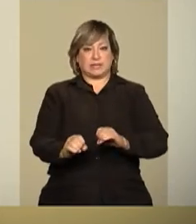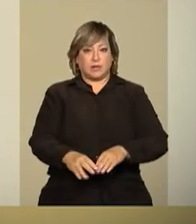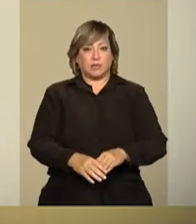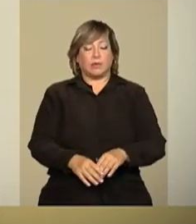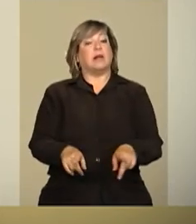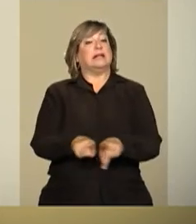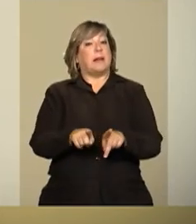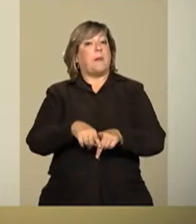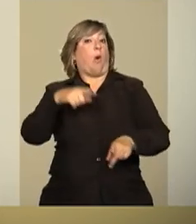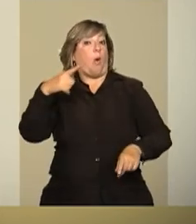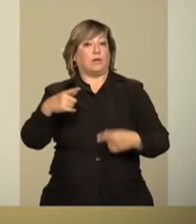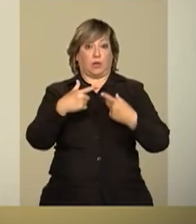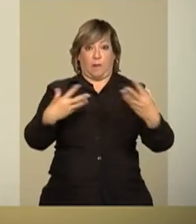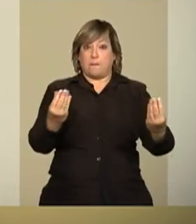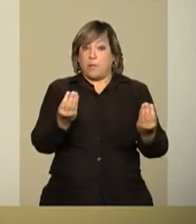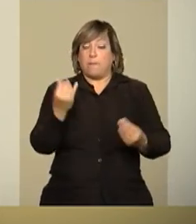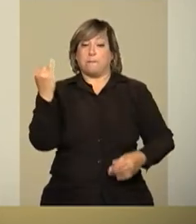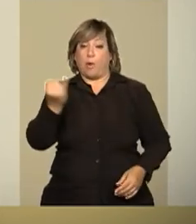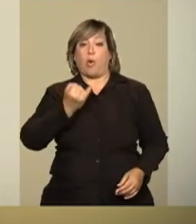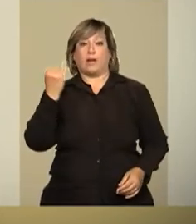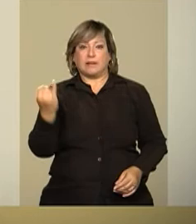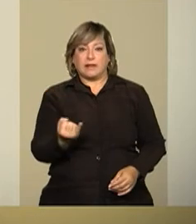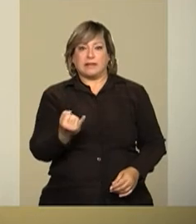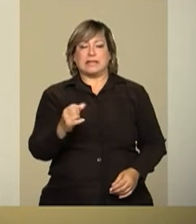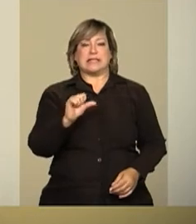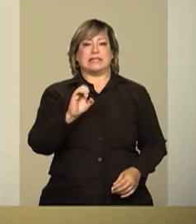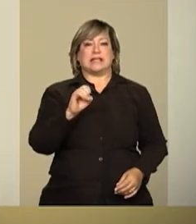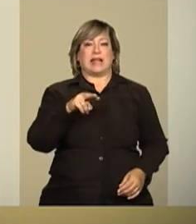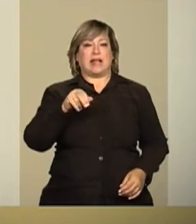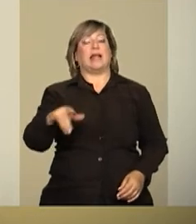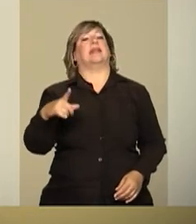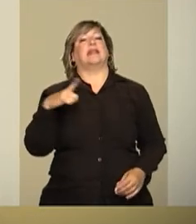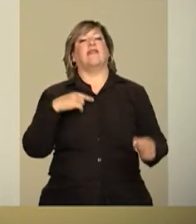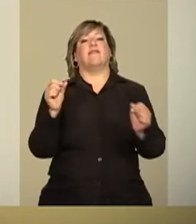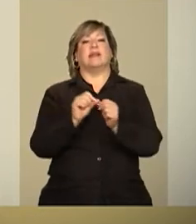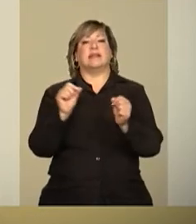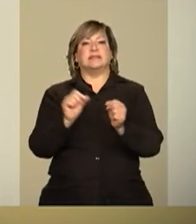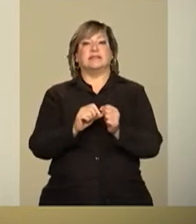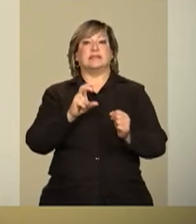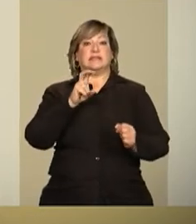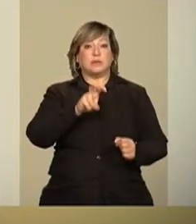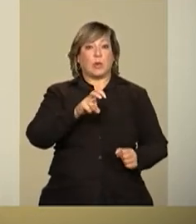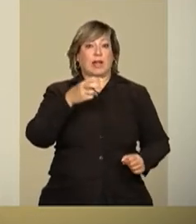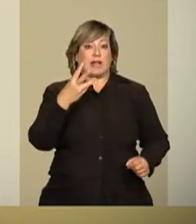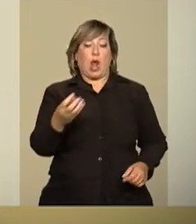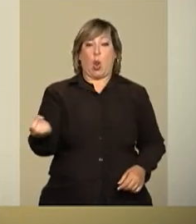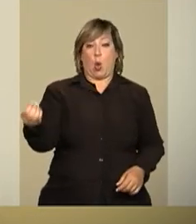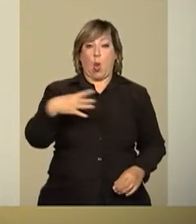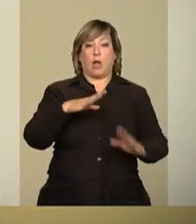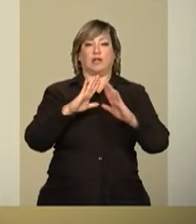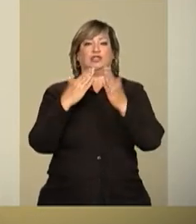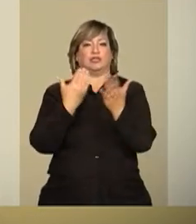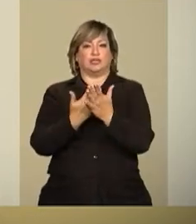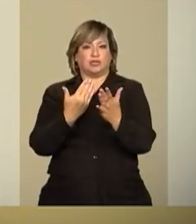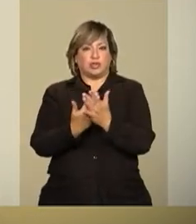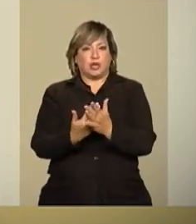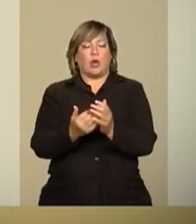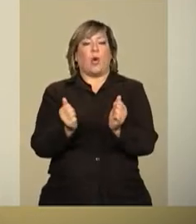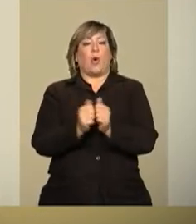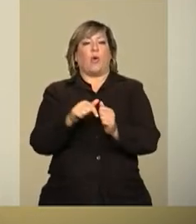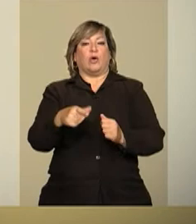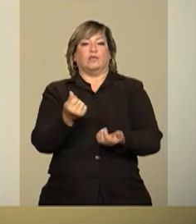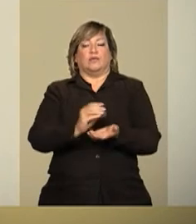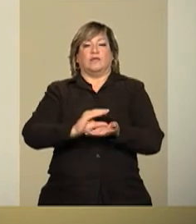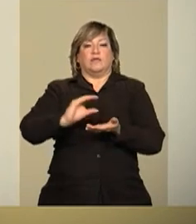uma outra coisa muito importante Max o SENAI está construindo 53 novas escolas por meio